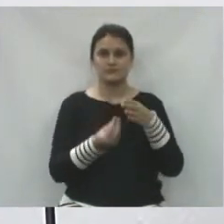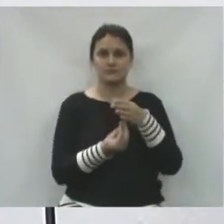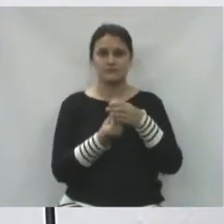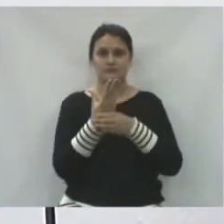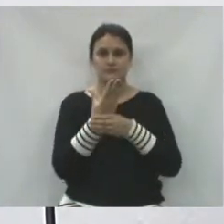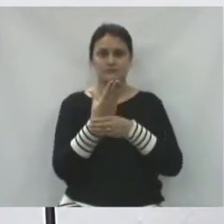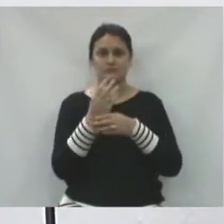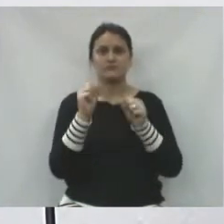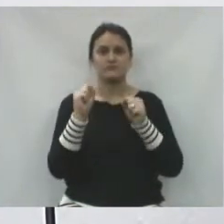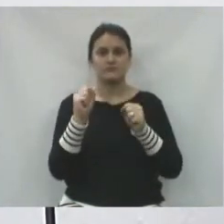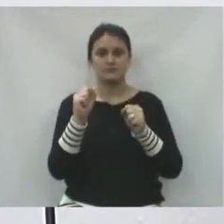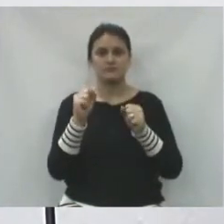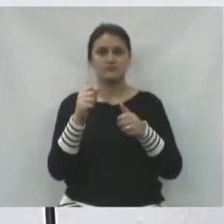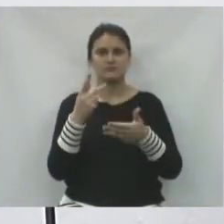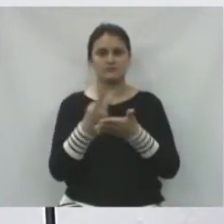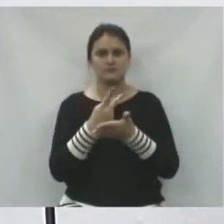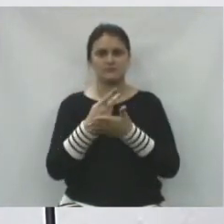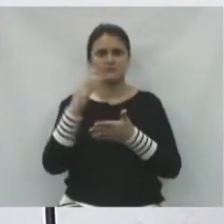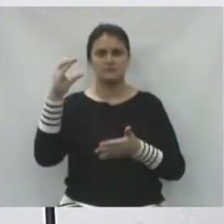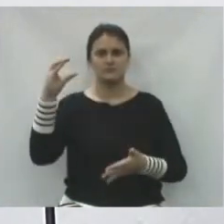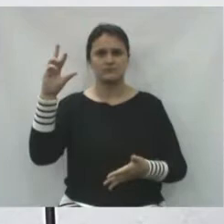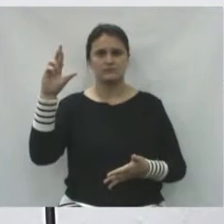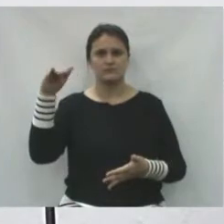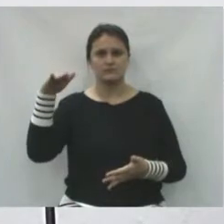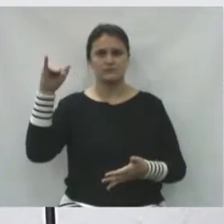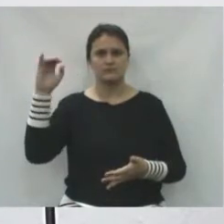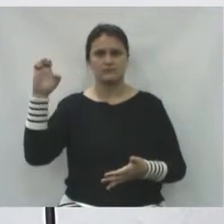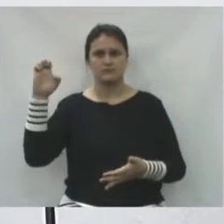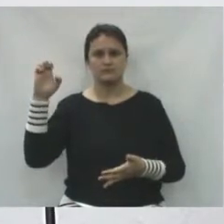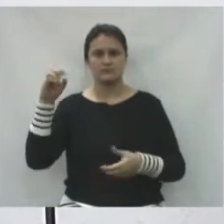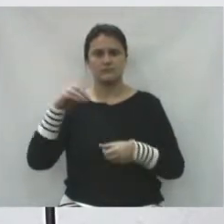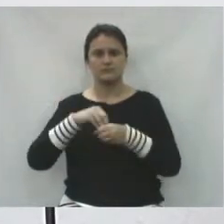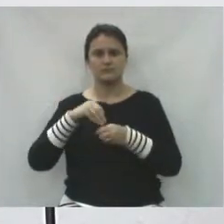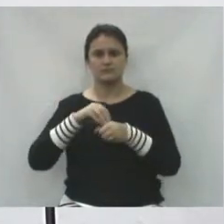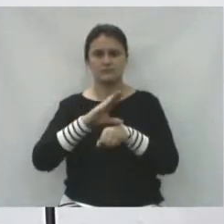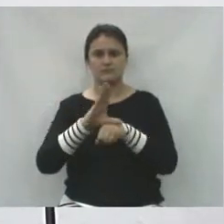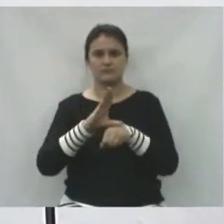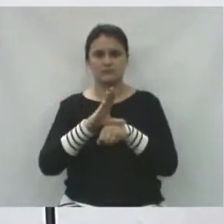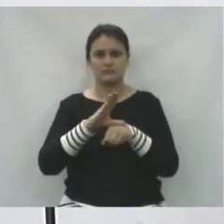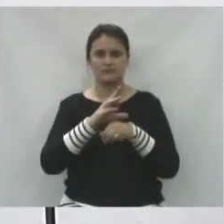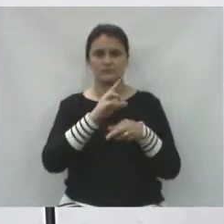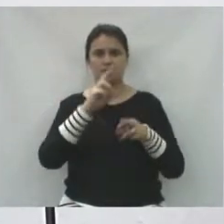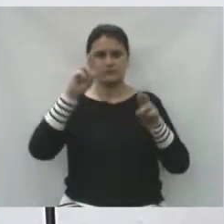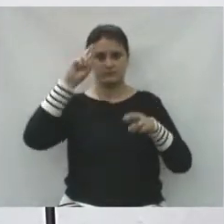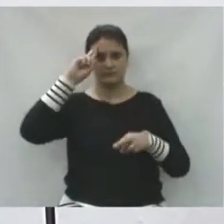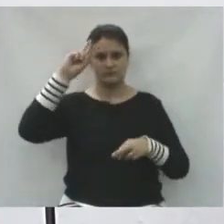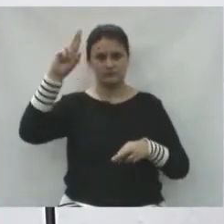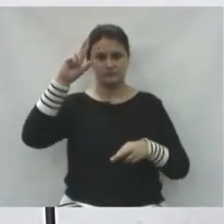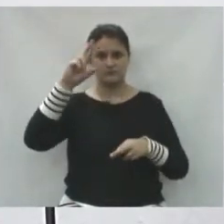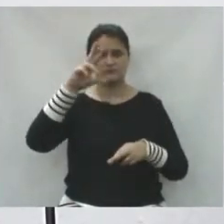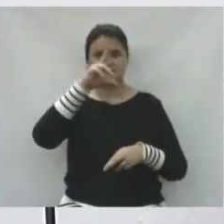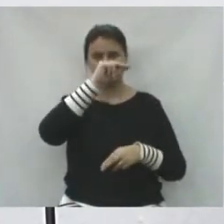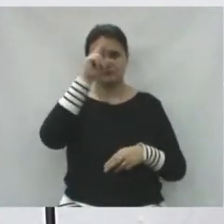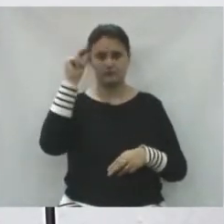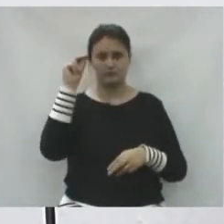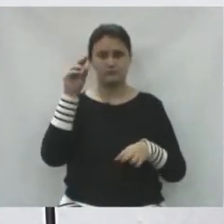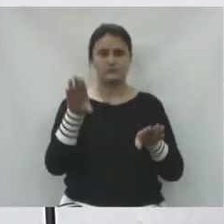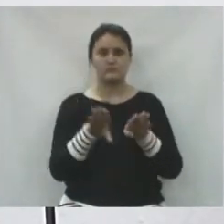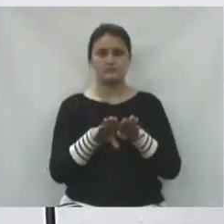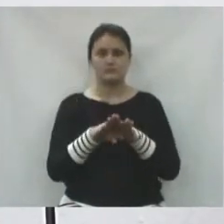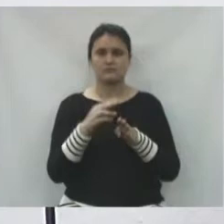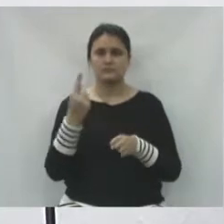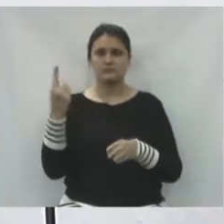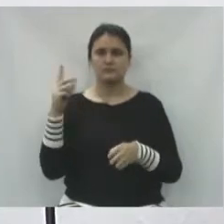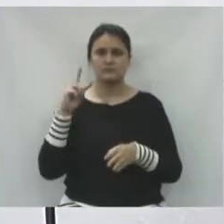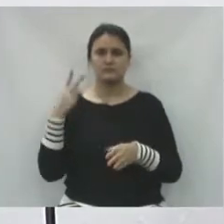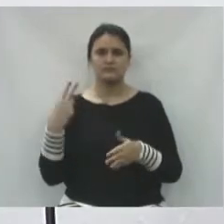criação de crime de responsabilidade do chefe do Executivo na inexecução das emendas impositivas